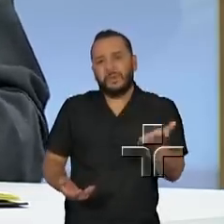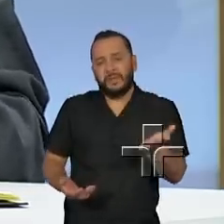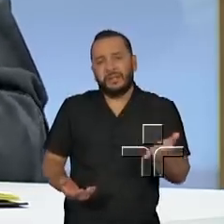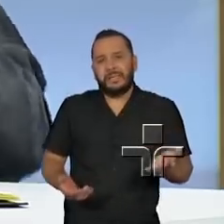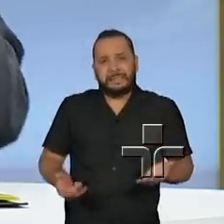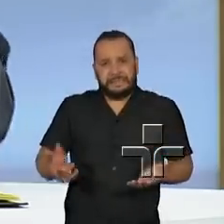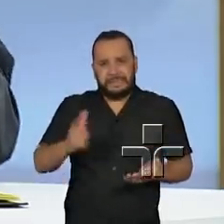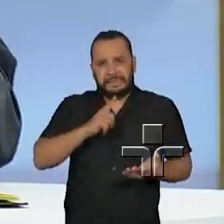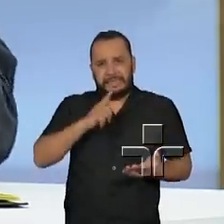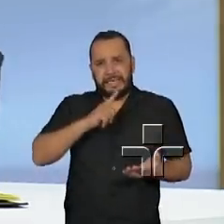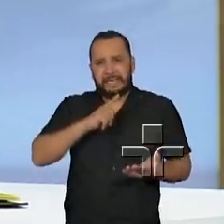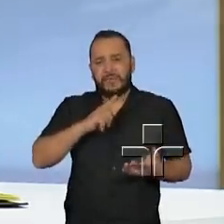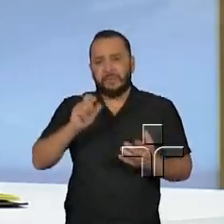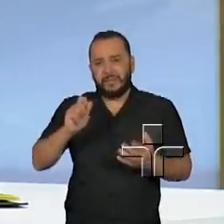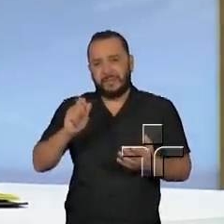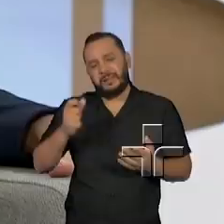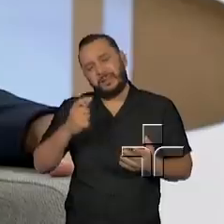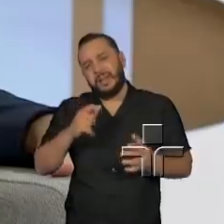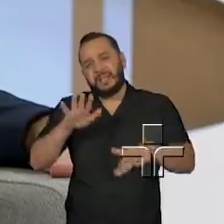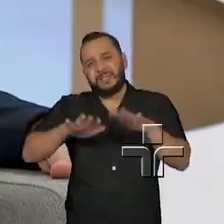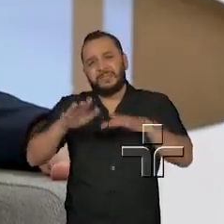obscurantismo mais ilustrado?